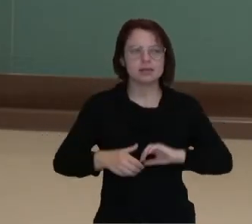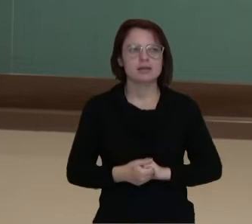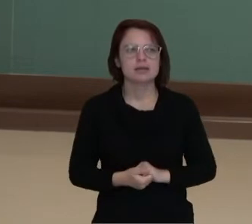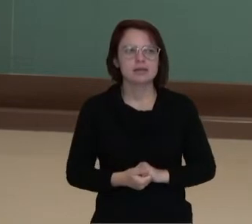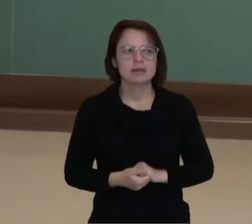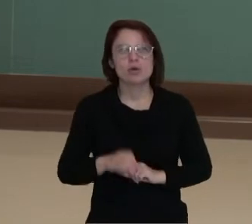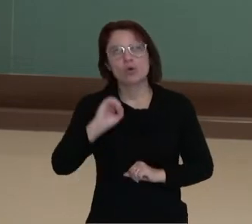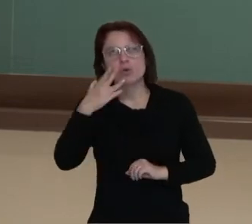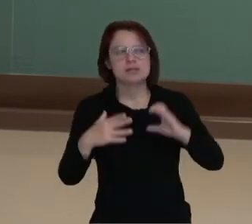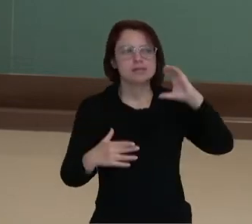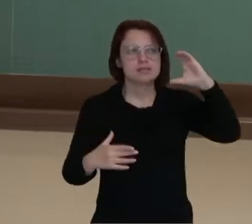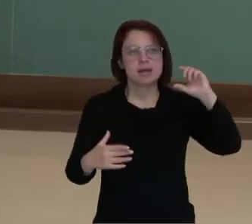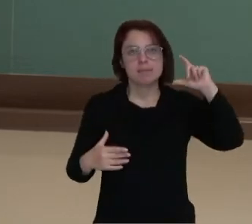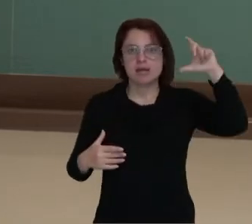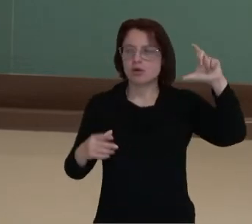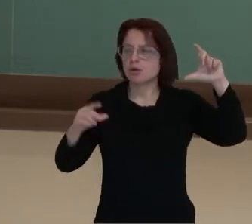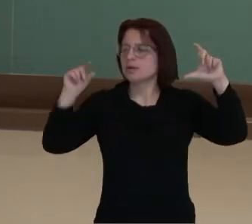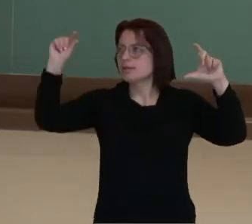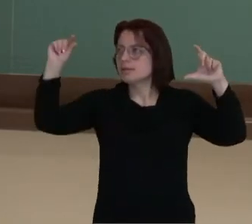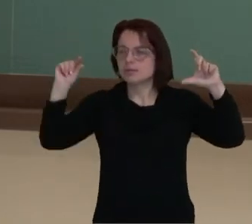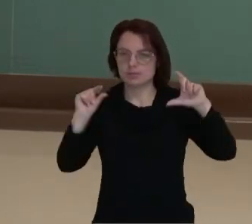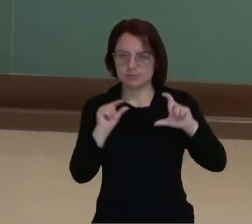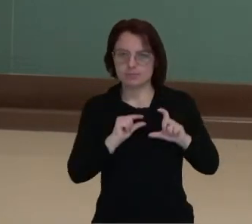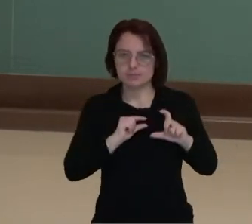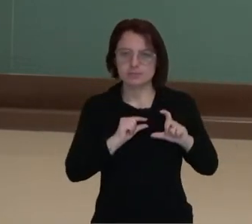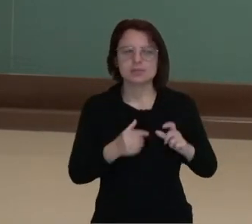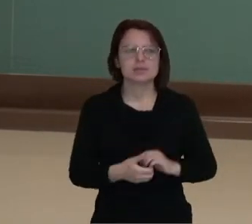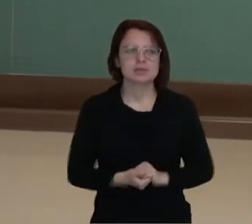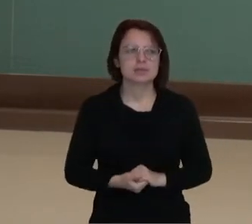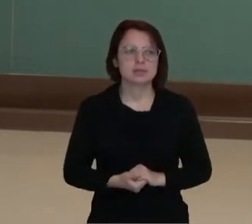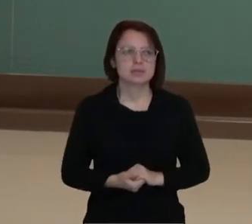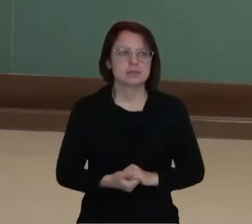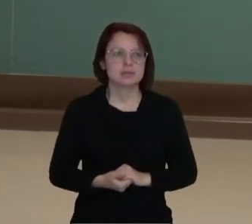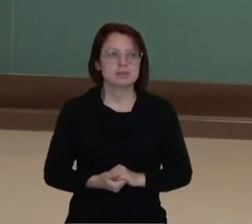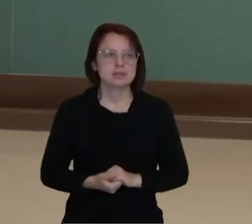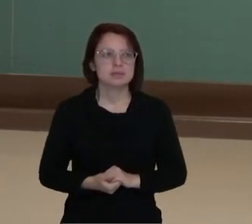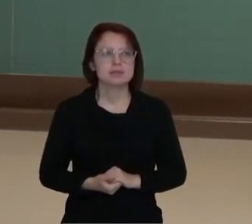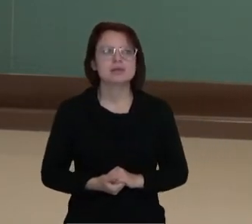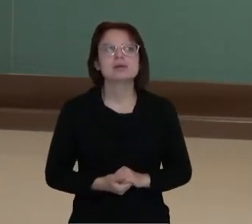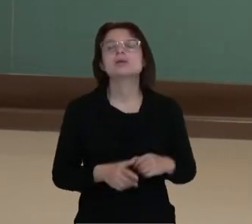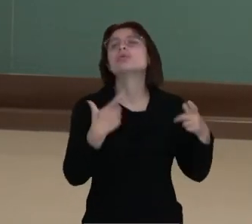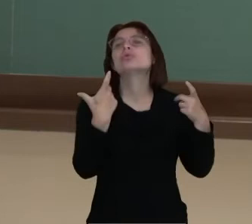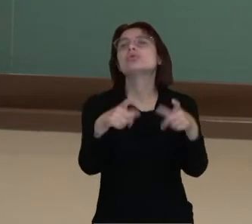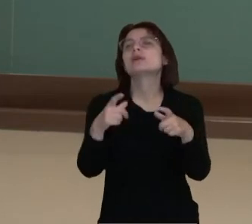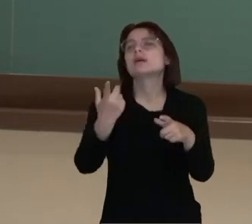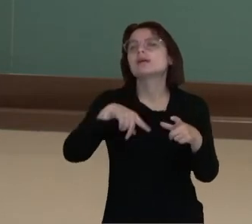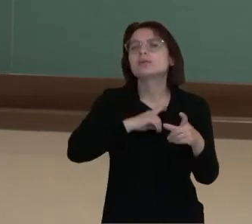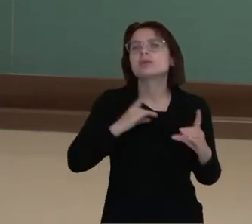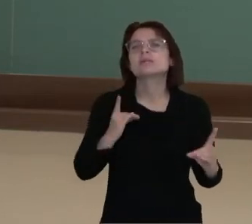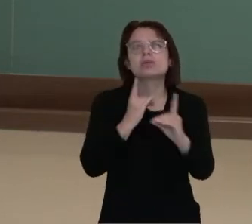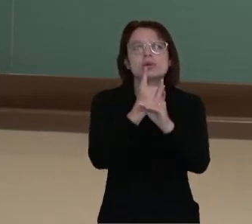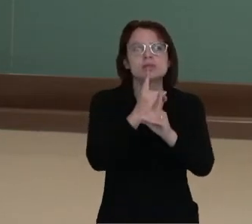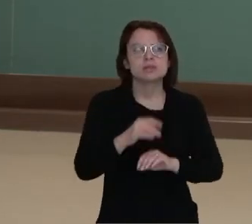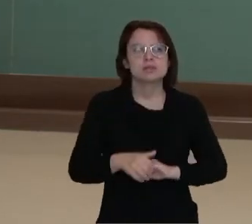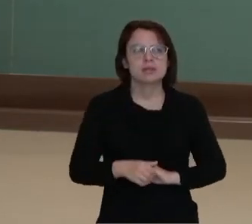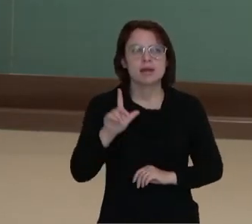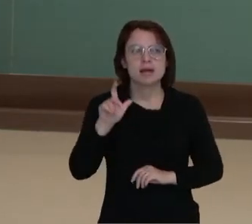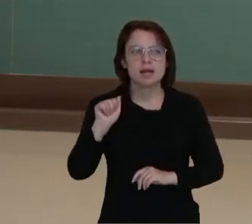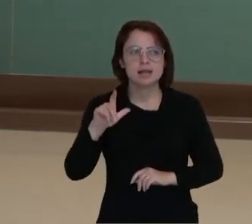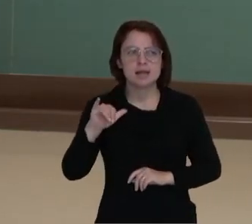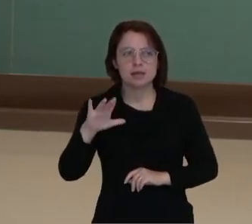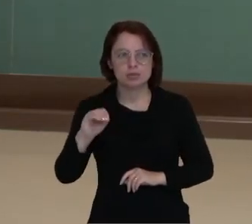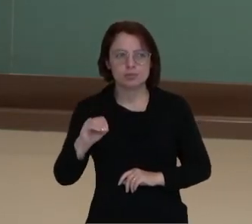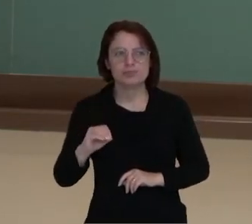e ganhei da minha mãe o recessivo, então é heterozigoto. Onde que estão os alelos? Eles estão localizados,